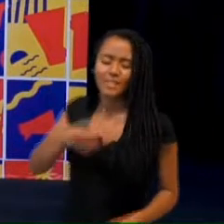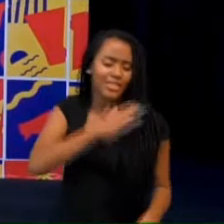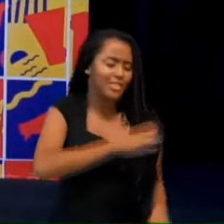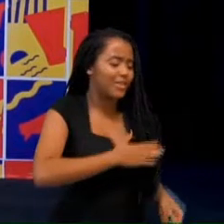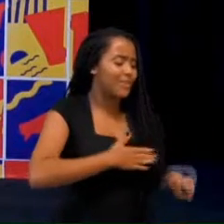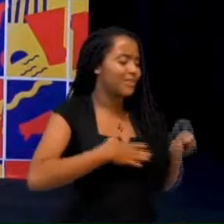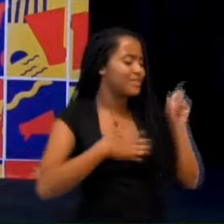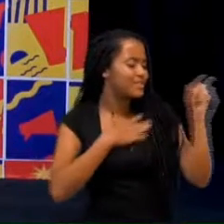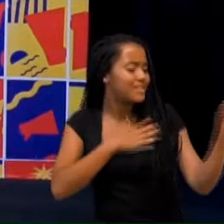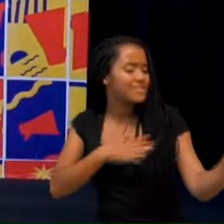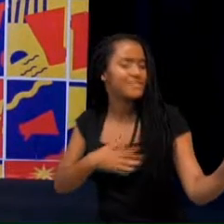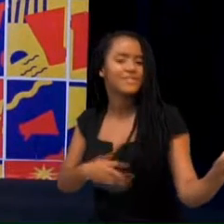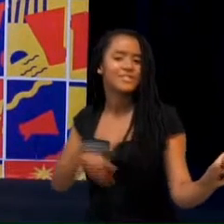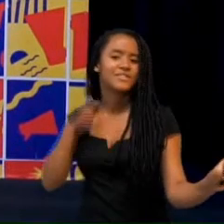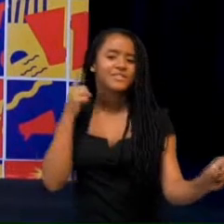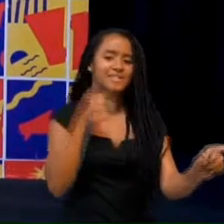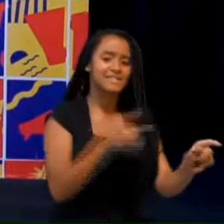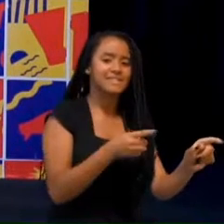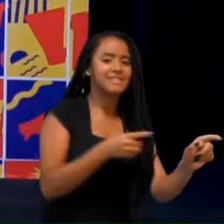caidinho